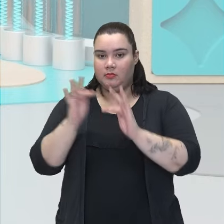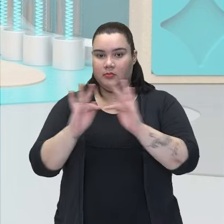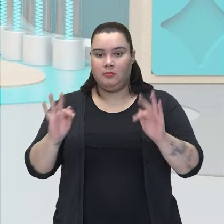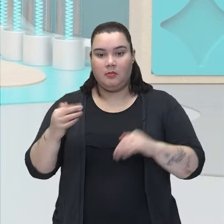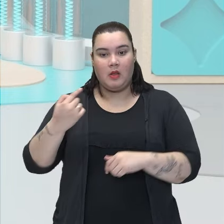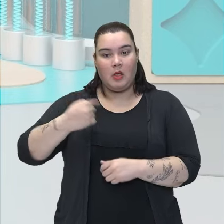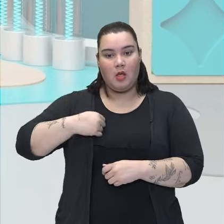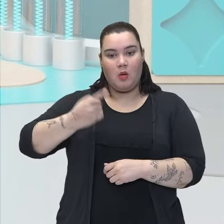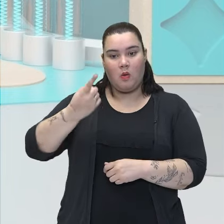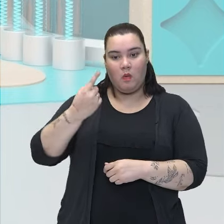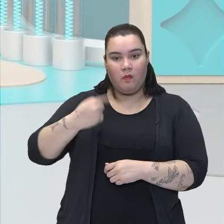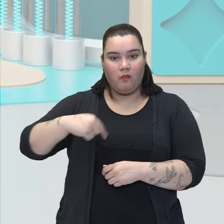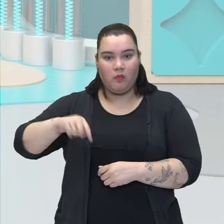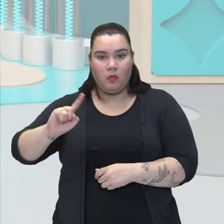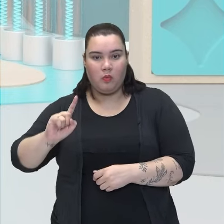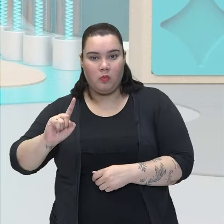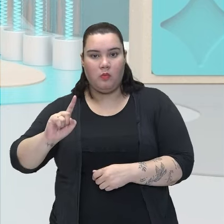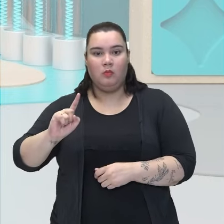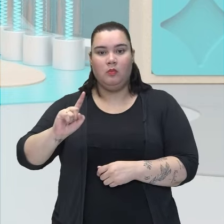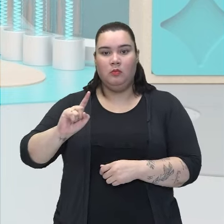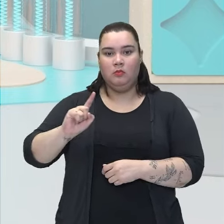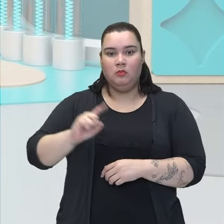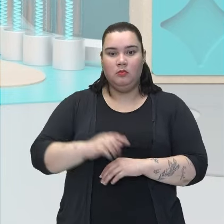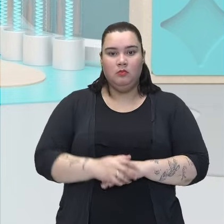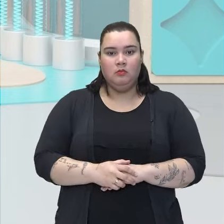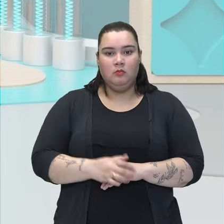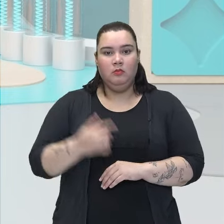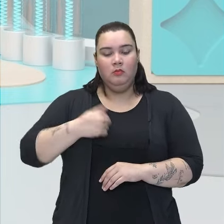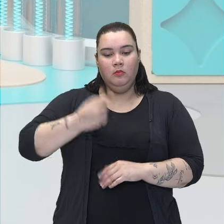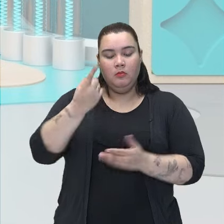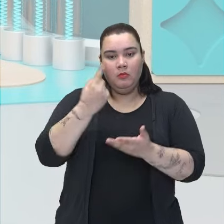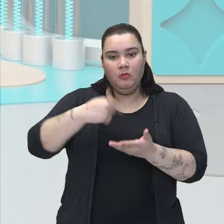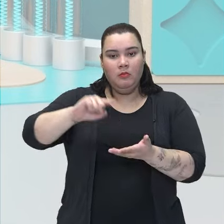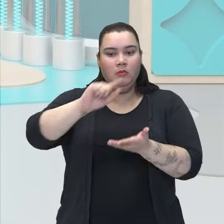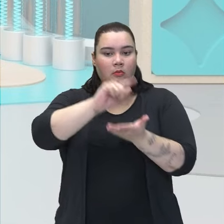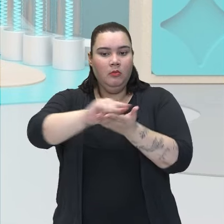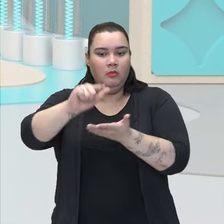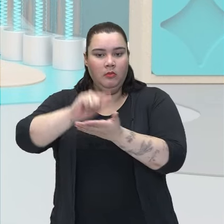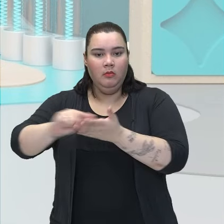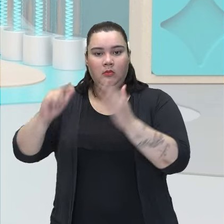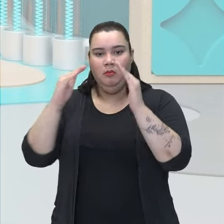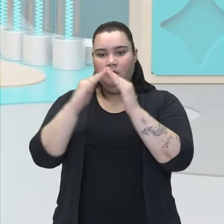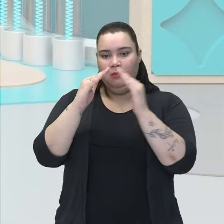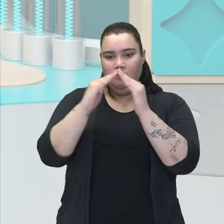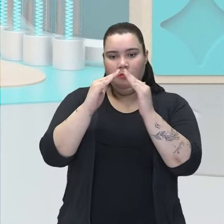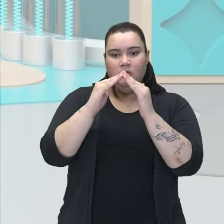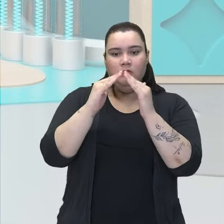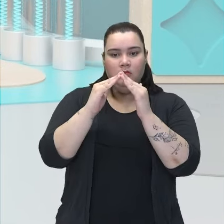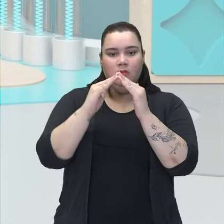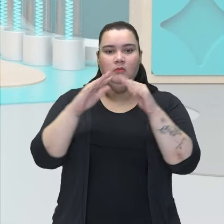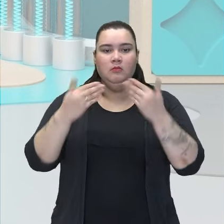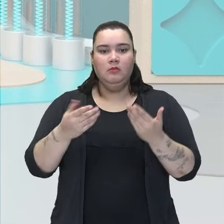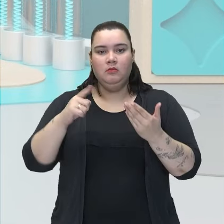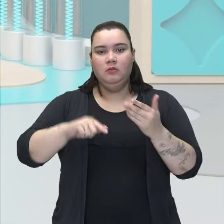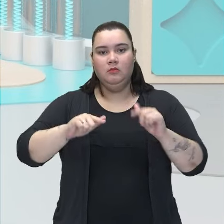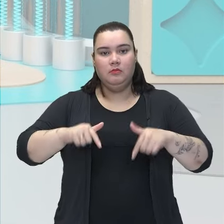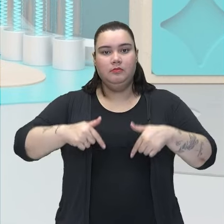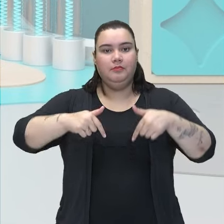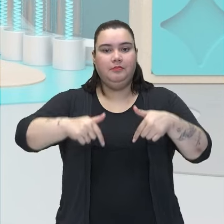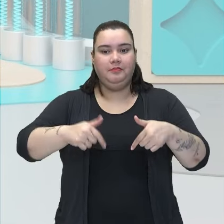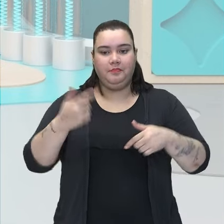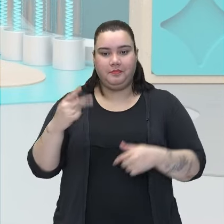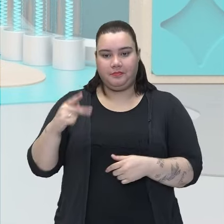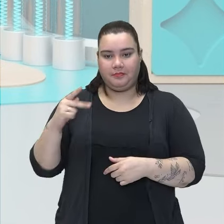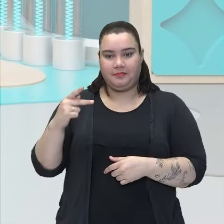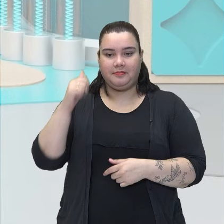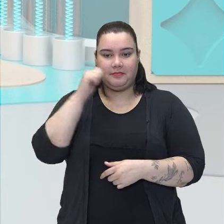vou clean up the house. Eu vou dar uma limpada geral na casa. Então, essa atividade que ela vai